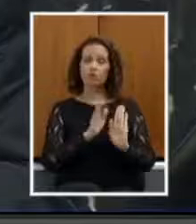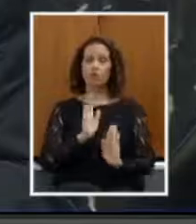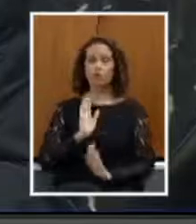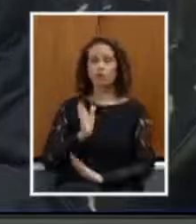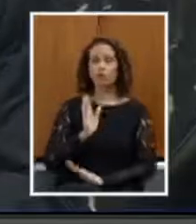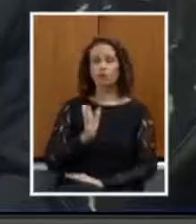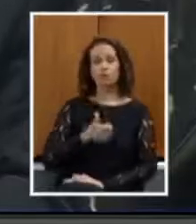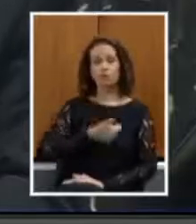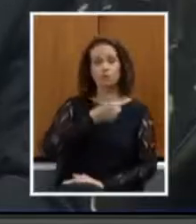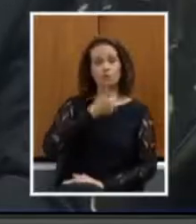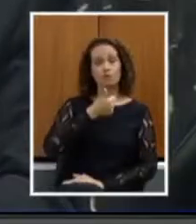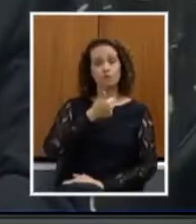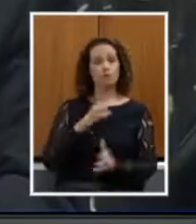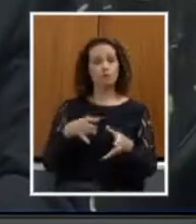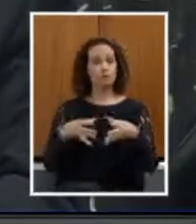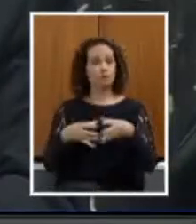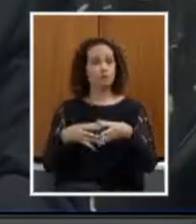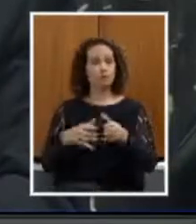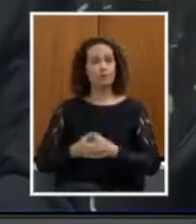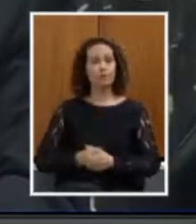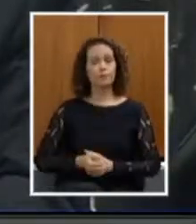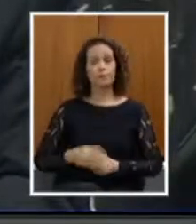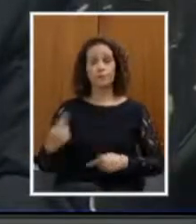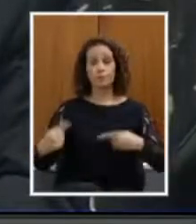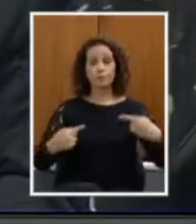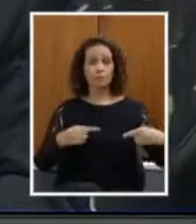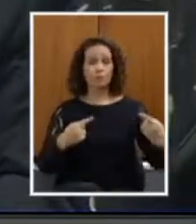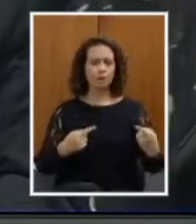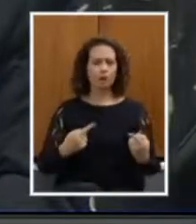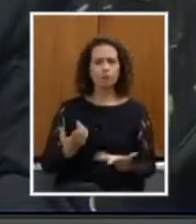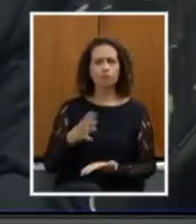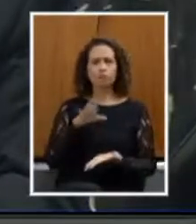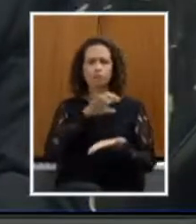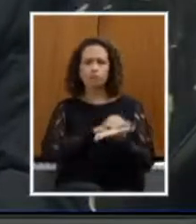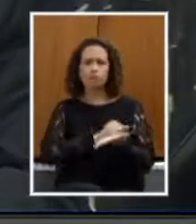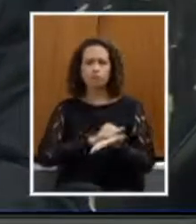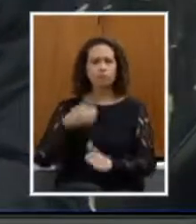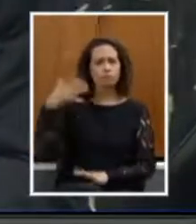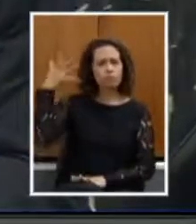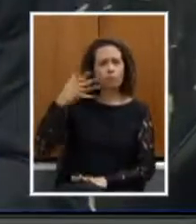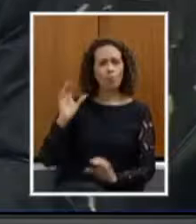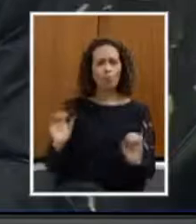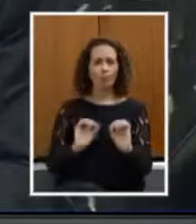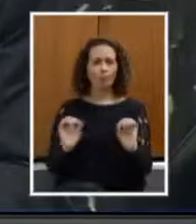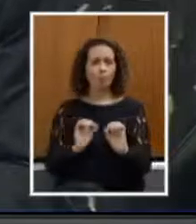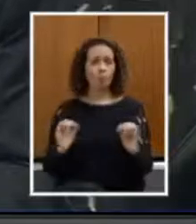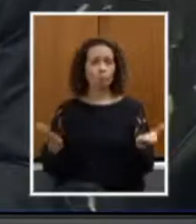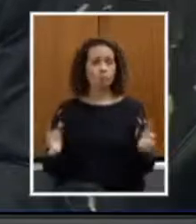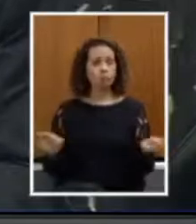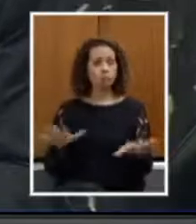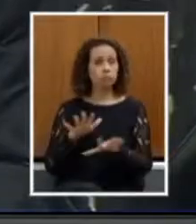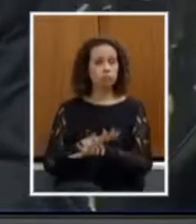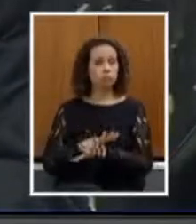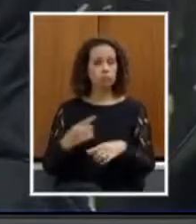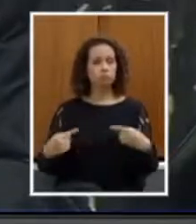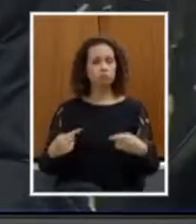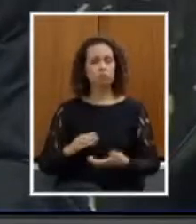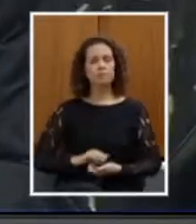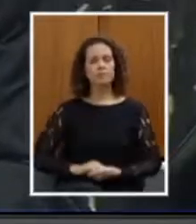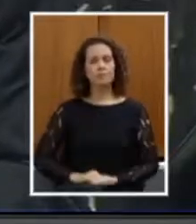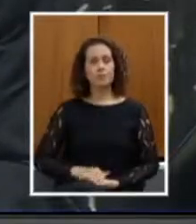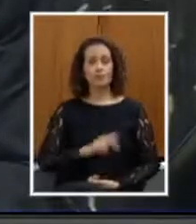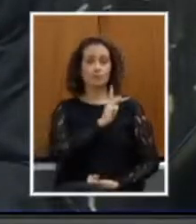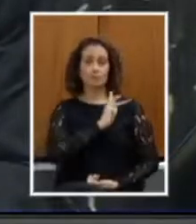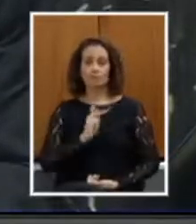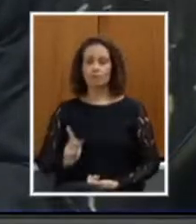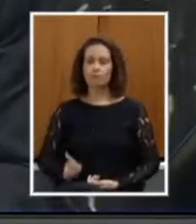em primeiro turno. Em discussão o projeto, não há oradores inscritos, encerra-se a discussão. A